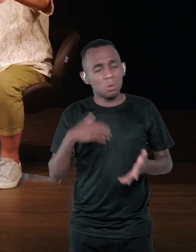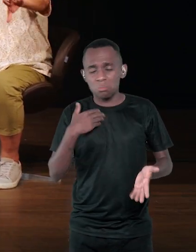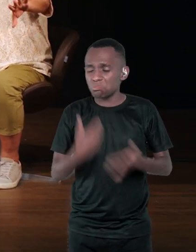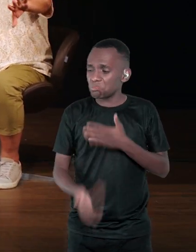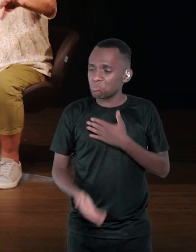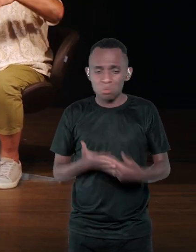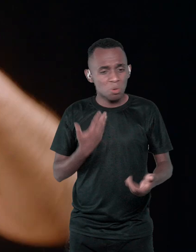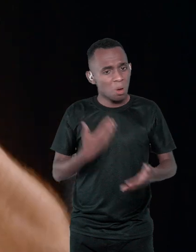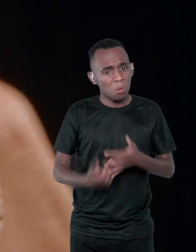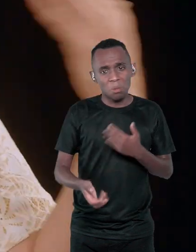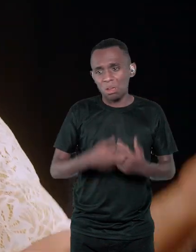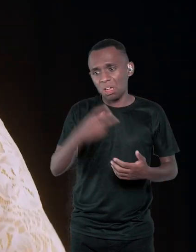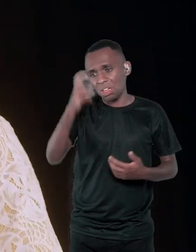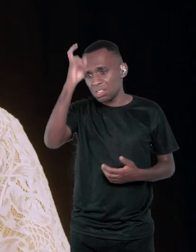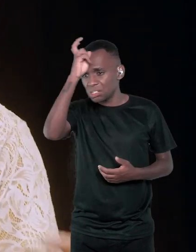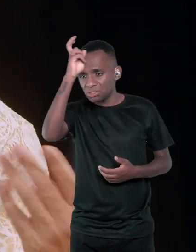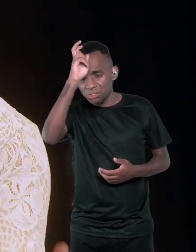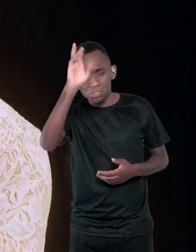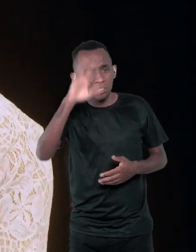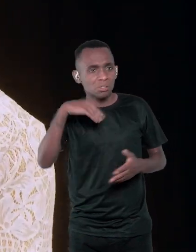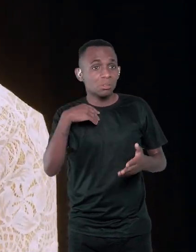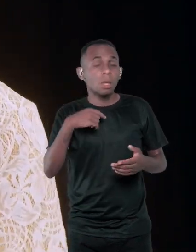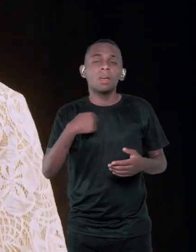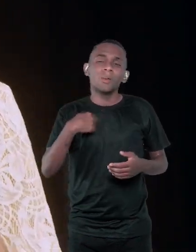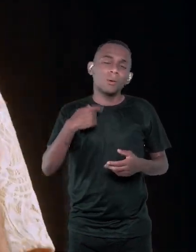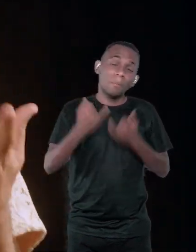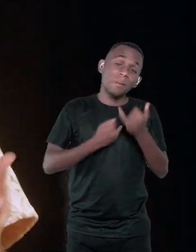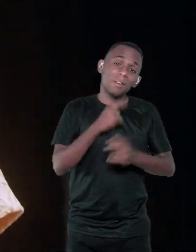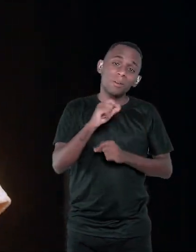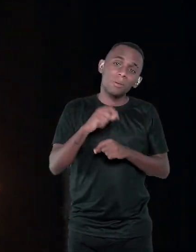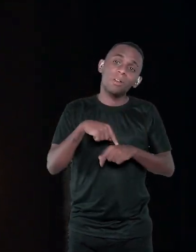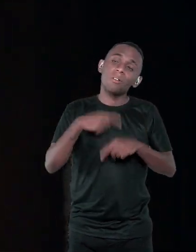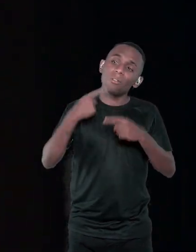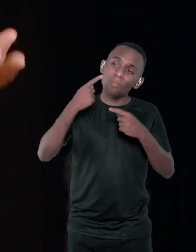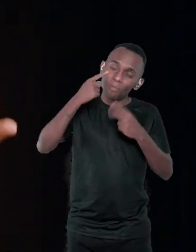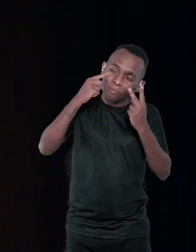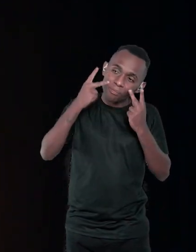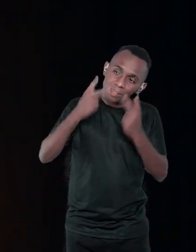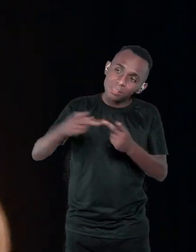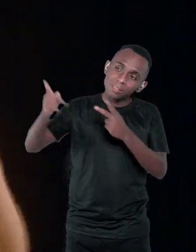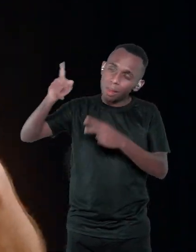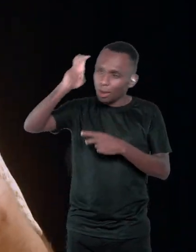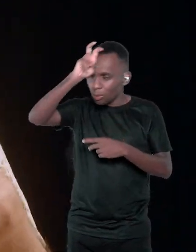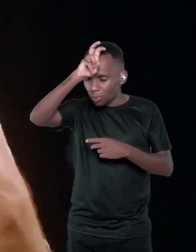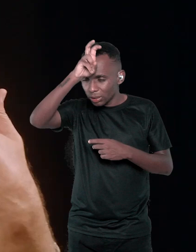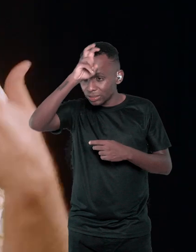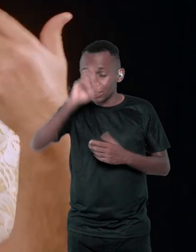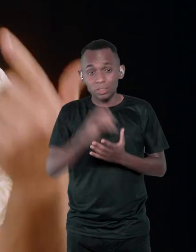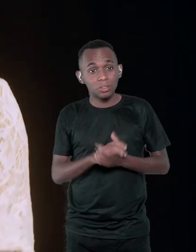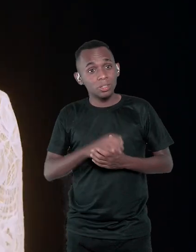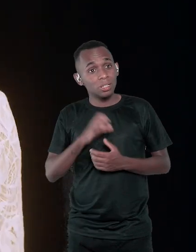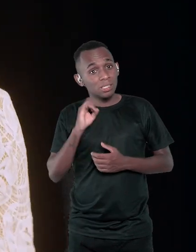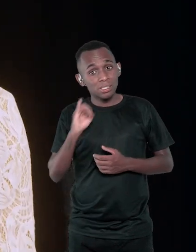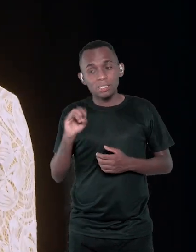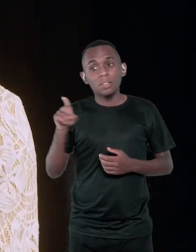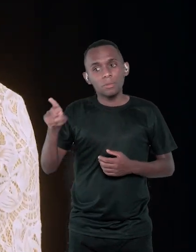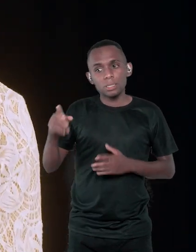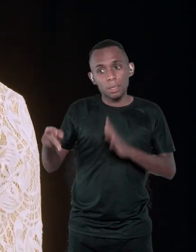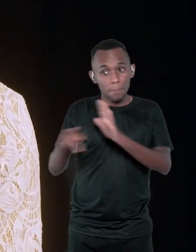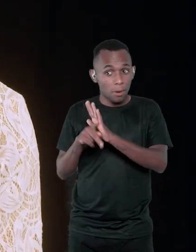Cairo, no Egito, eu brinco, uma vez, quando eu fui ao Egito, você nos museus do Egito, vários países fazem isso, se você é uma pessoa de lá, você não